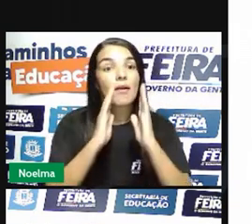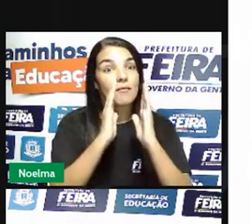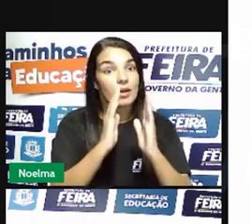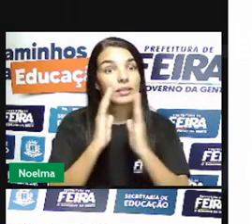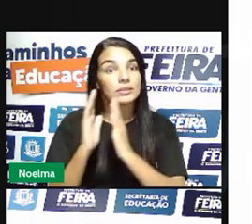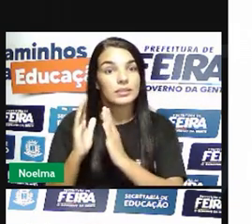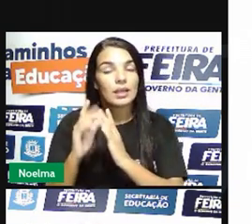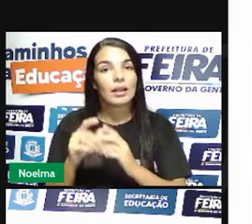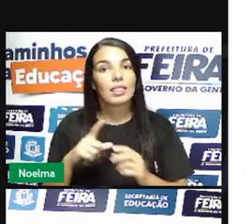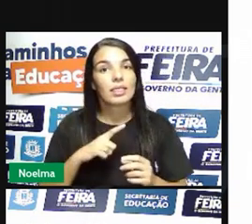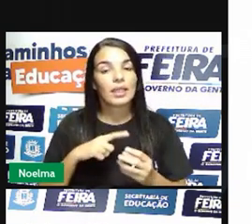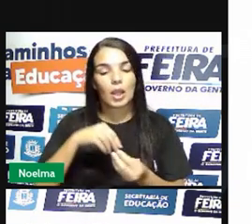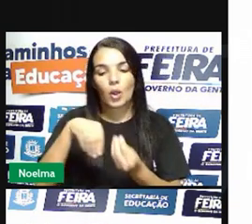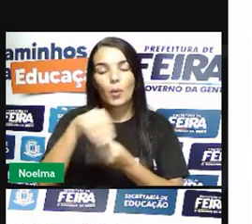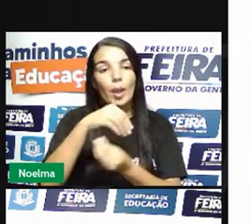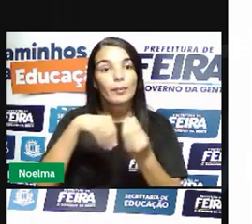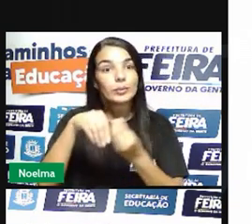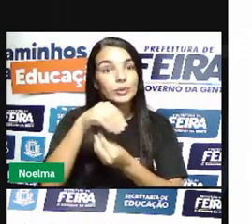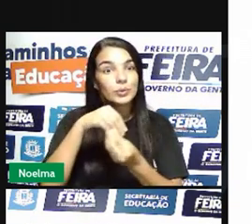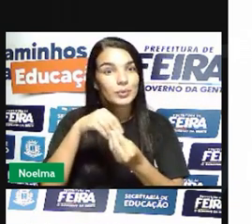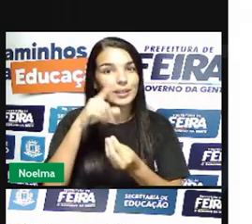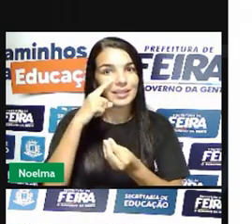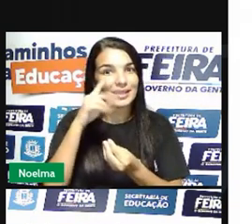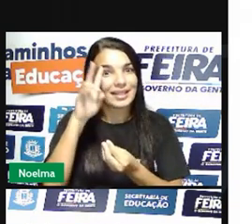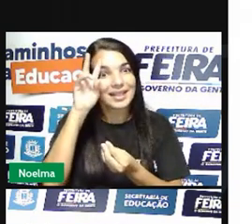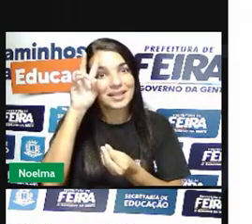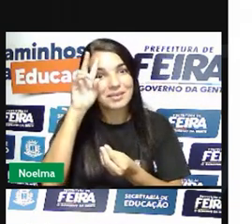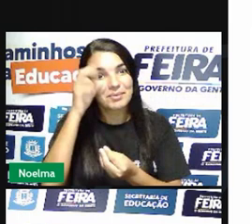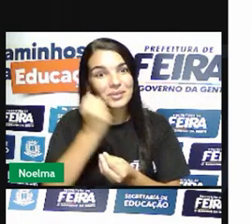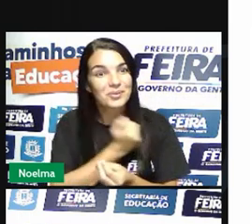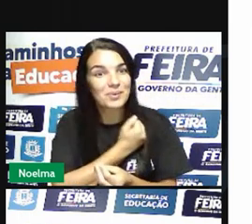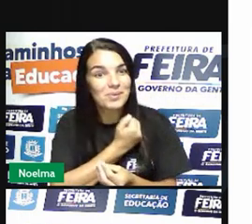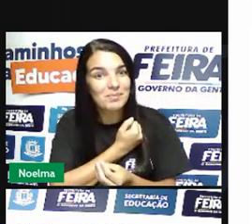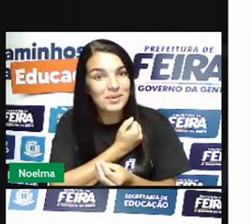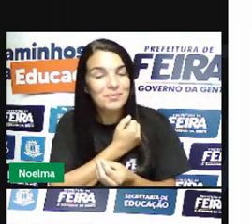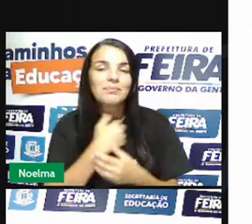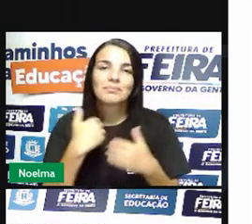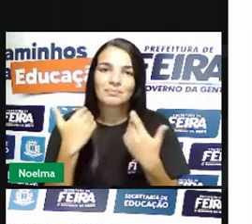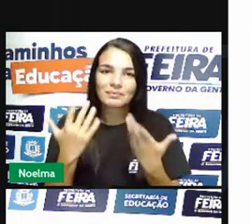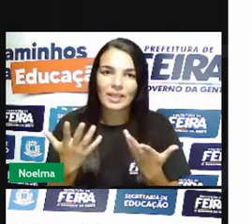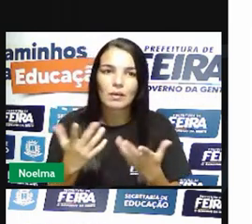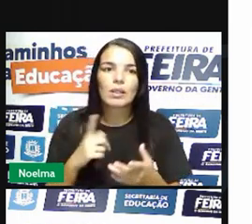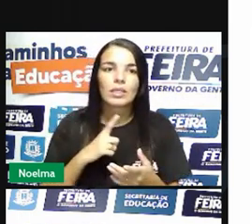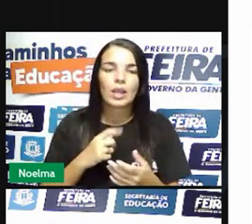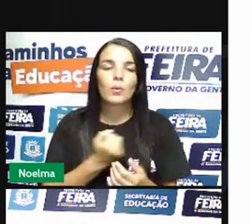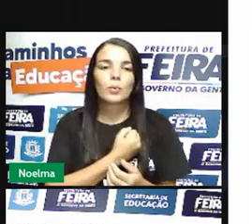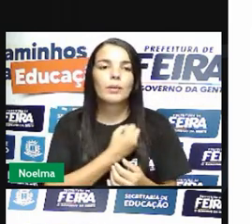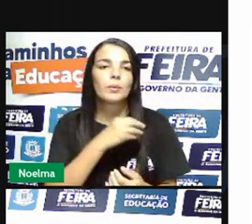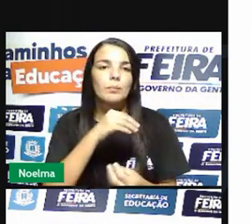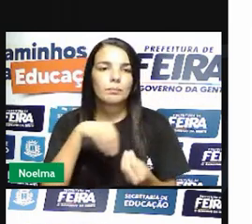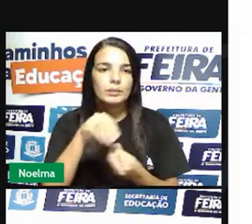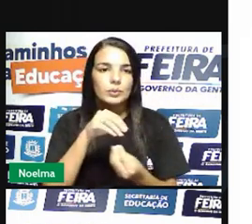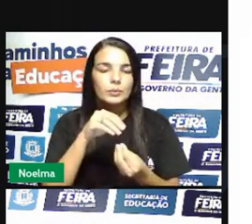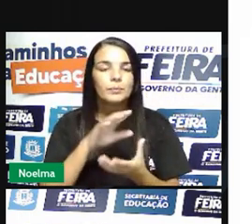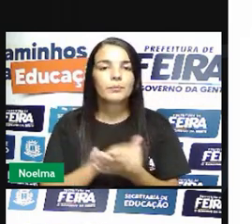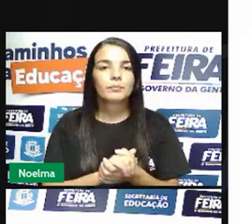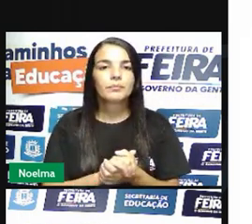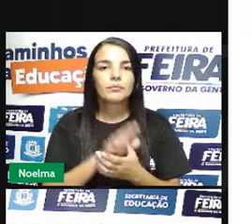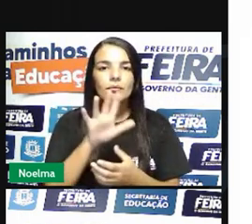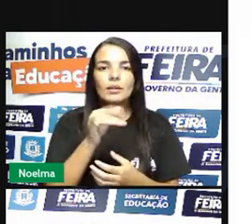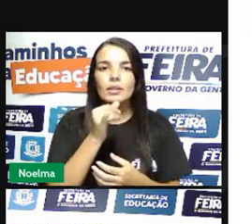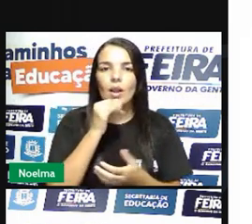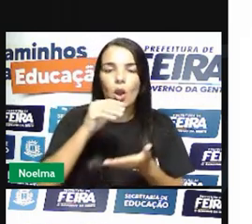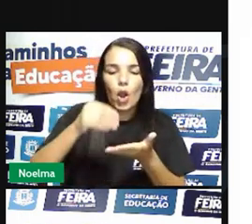caso nós temos um número misto né dois e um meio então número Nis uma